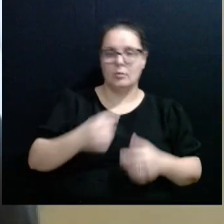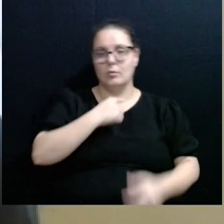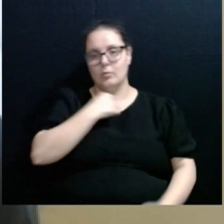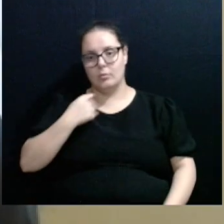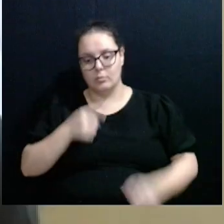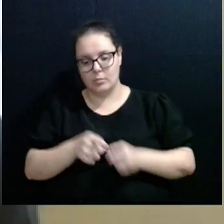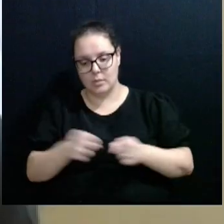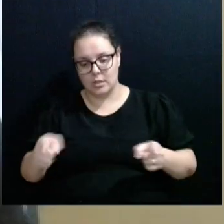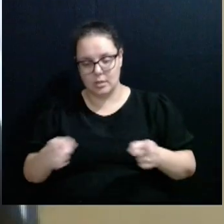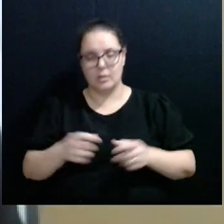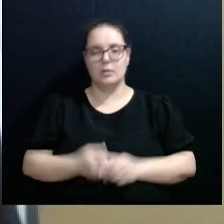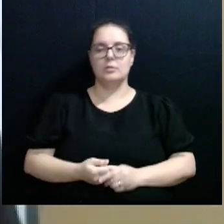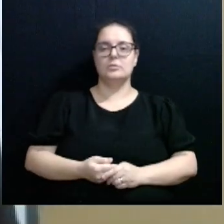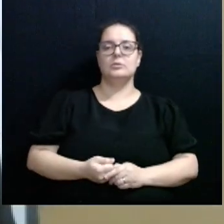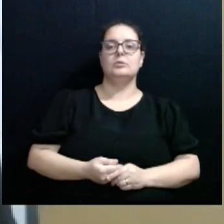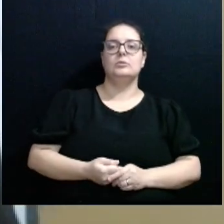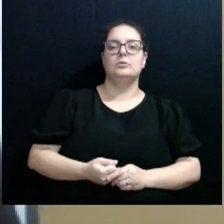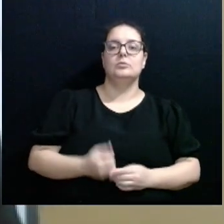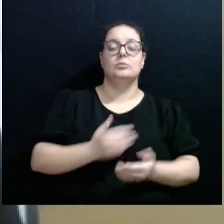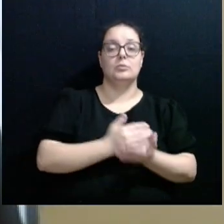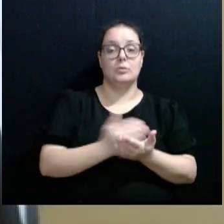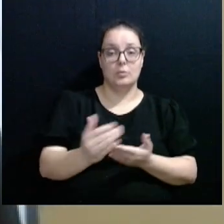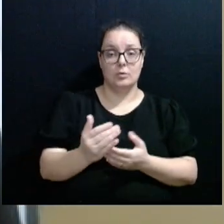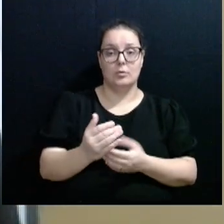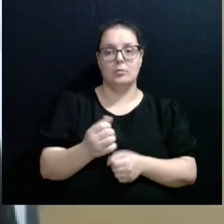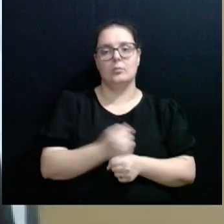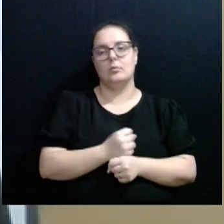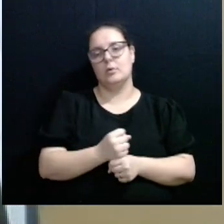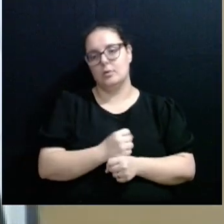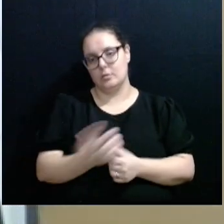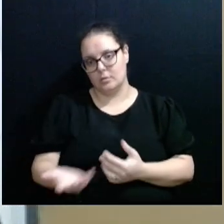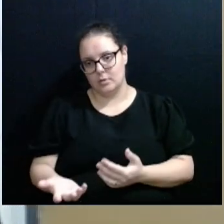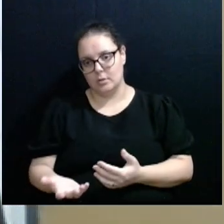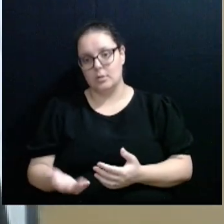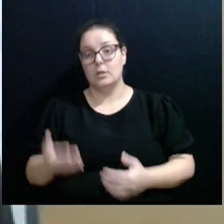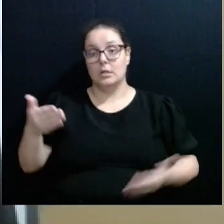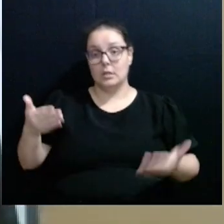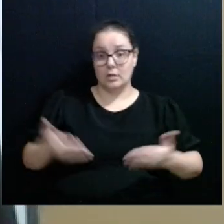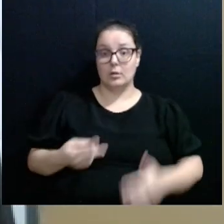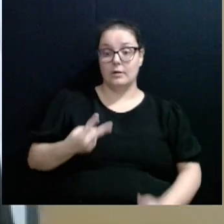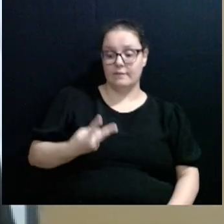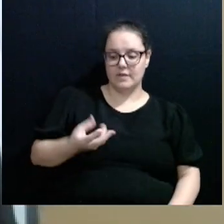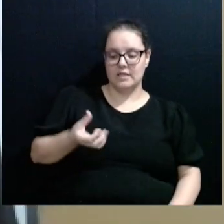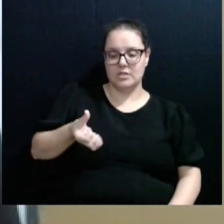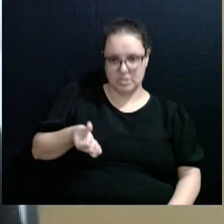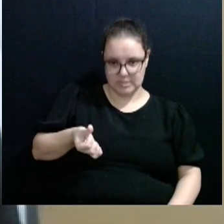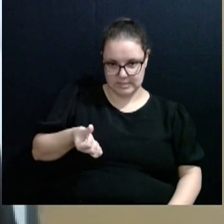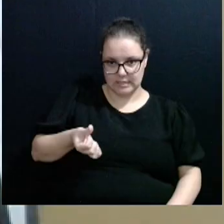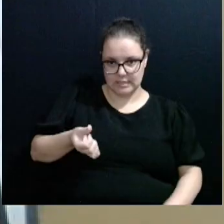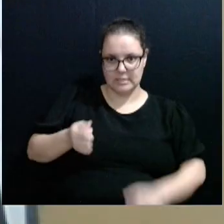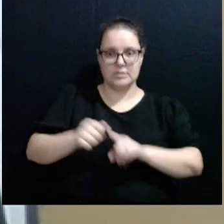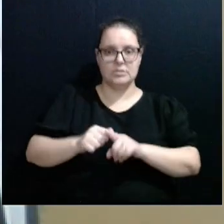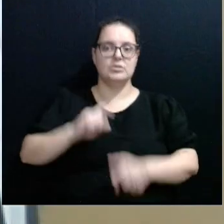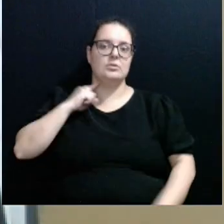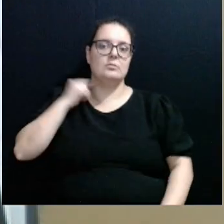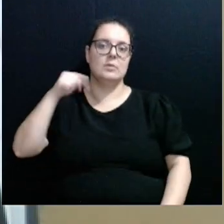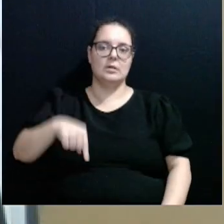prazo do início do prazo de vigência, que ficou agora para dia 26 de maio deste ano,